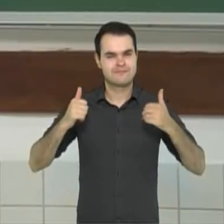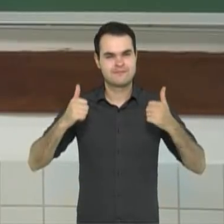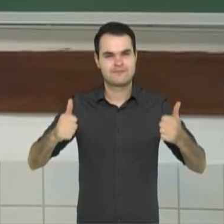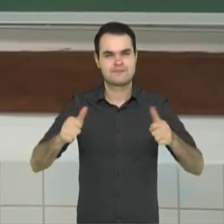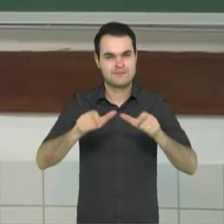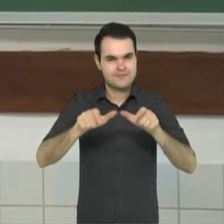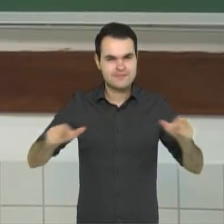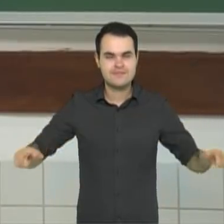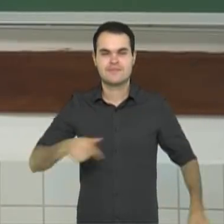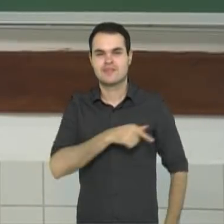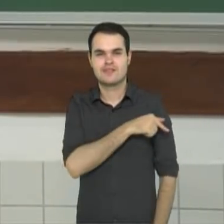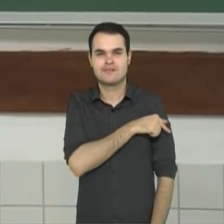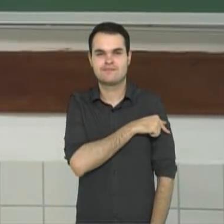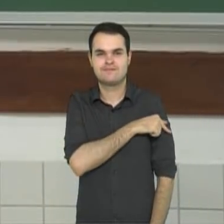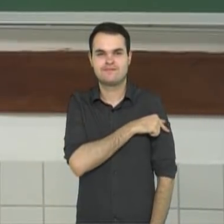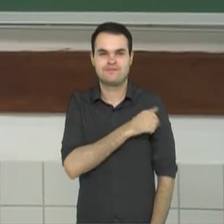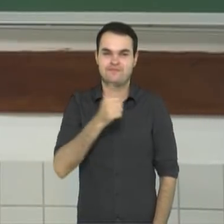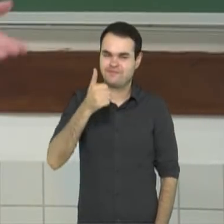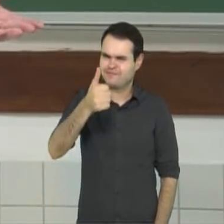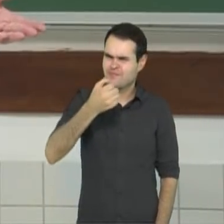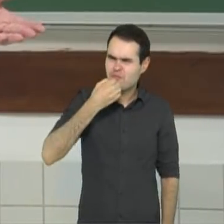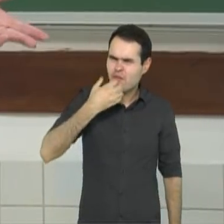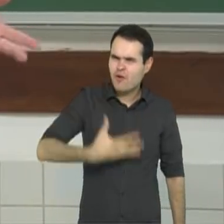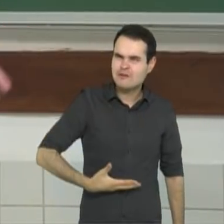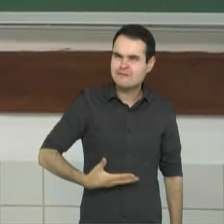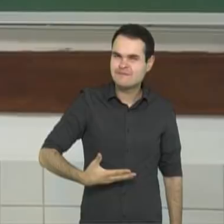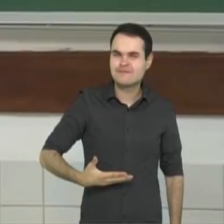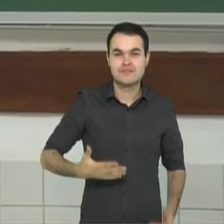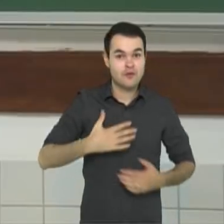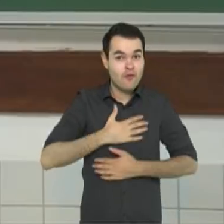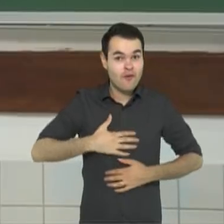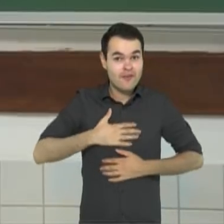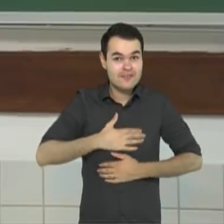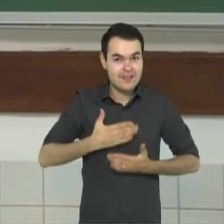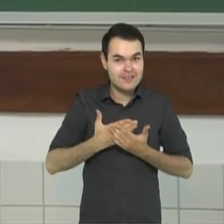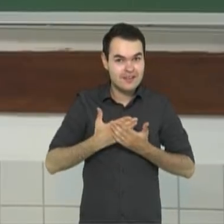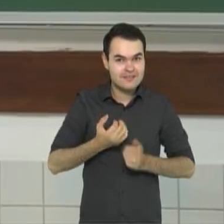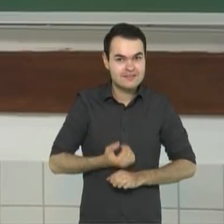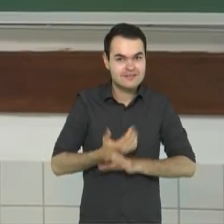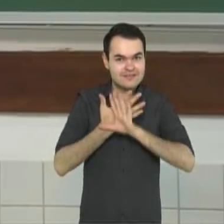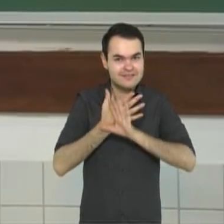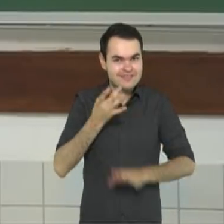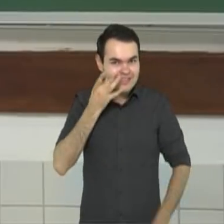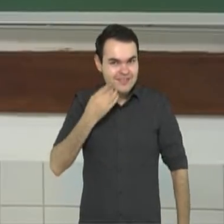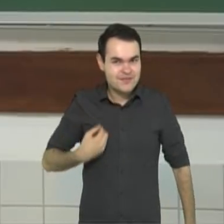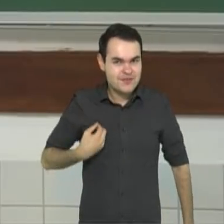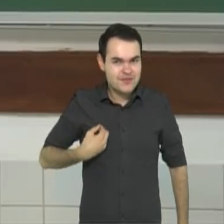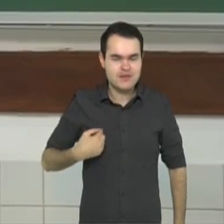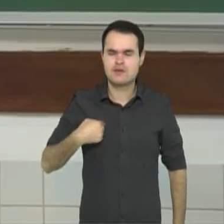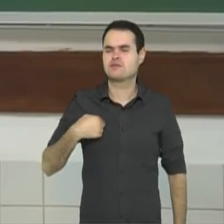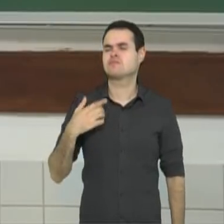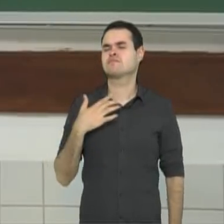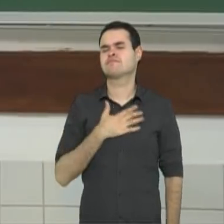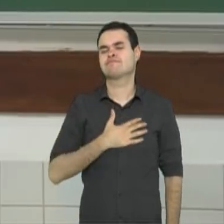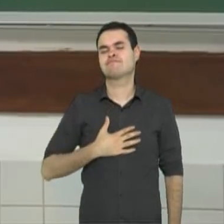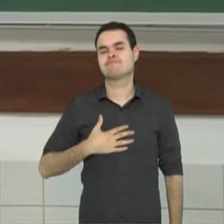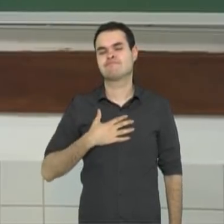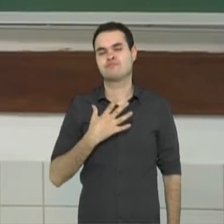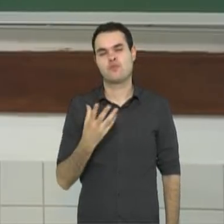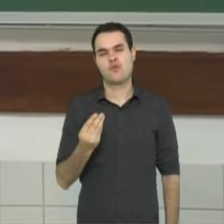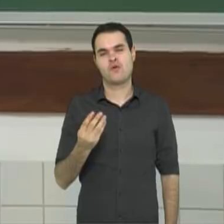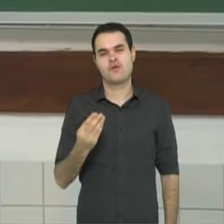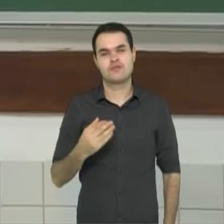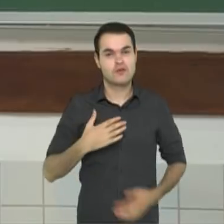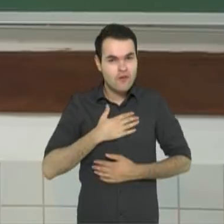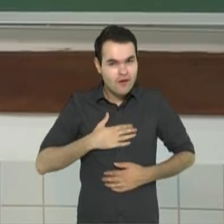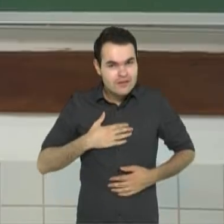galera do 7º ano, tudo bom com vocês? Então, gostaram da nossa aula ao vivo? Eu gostei muito.